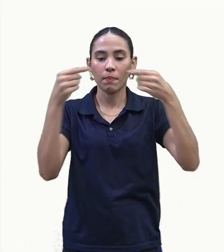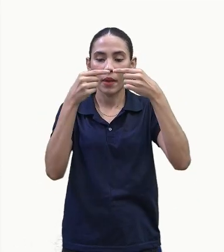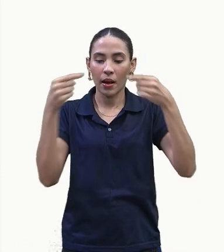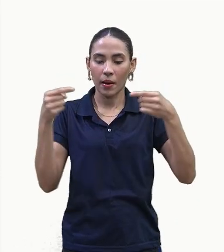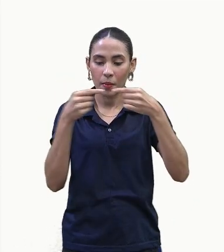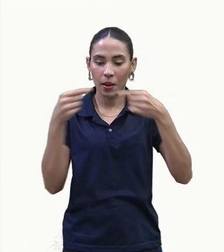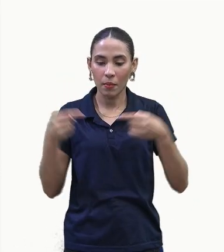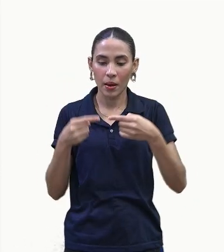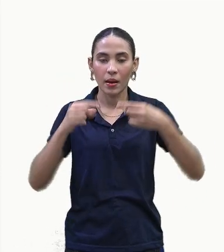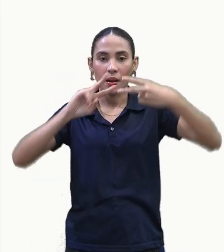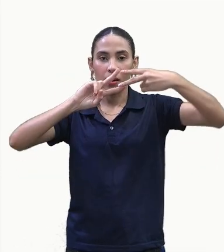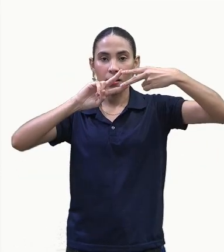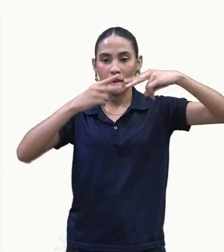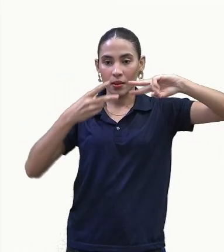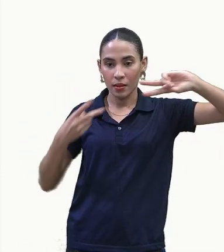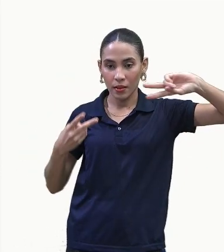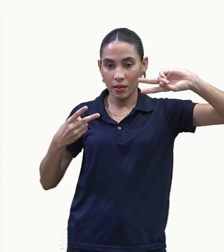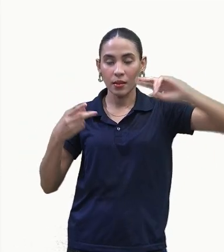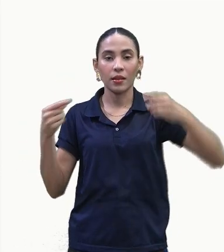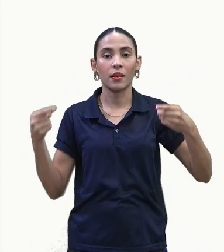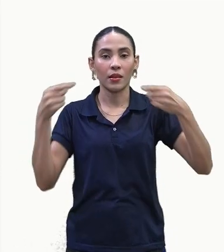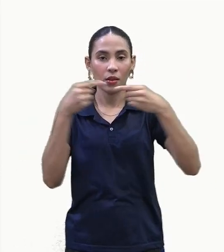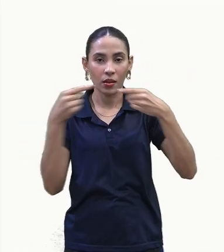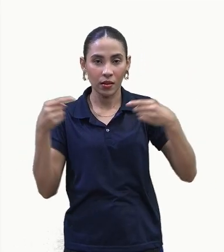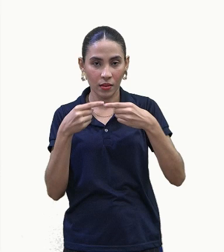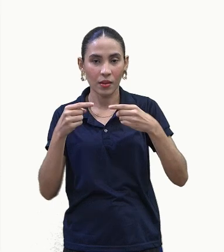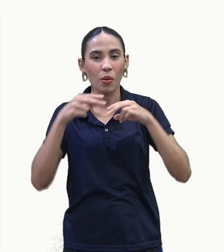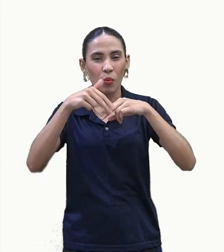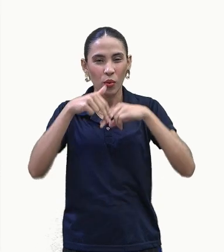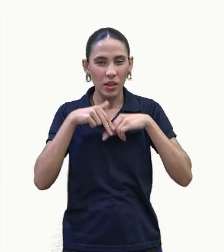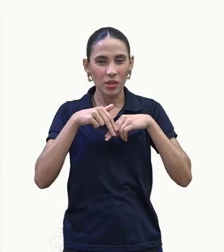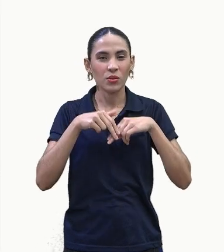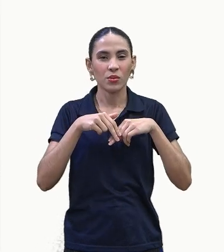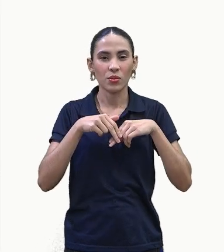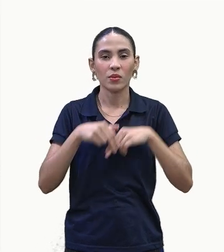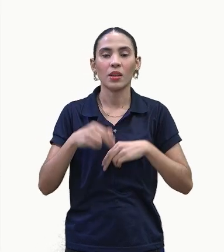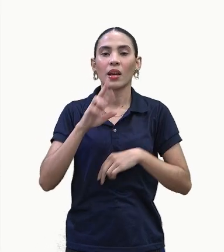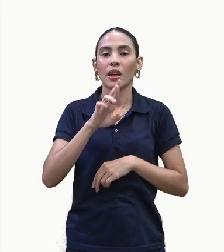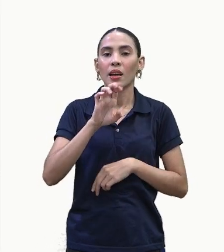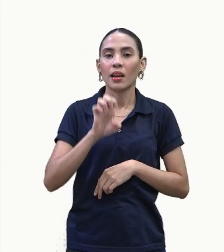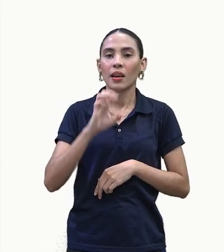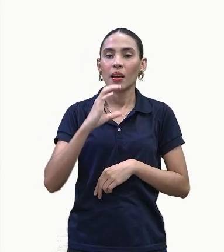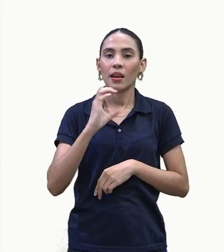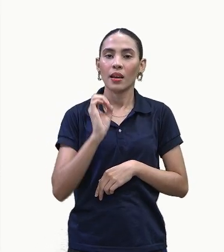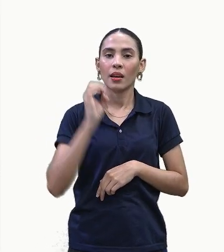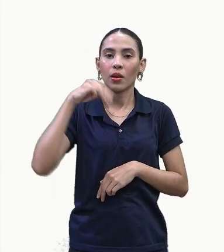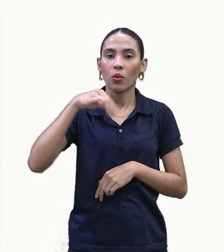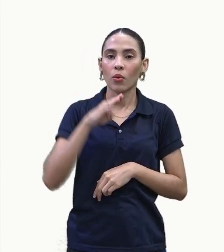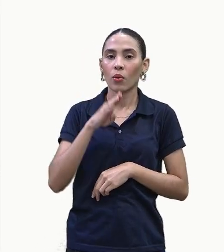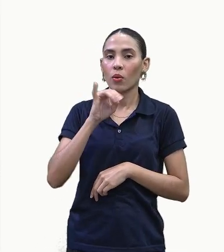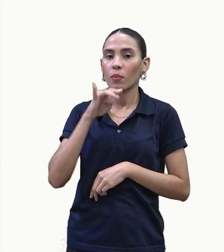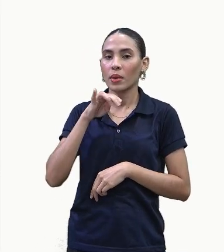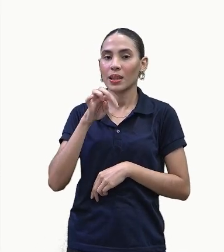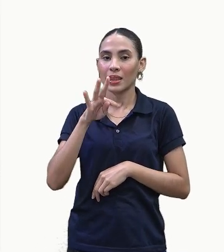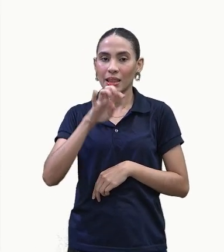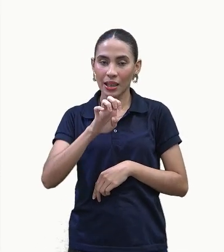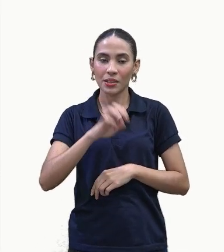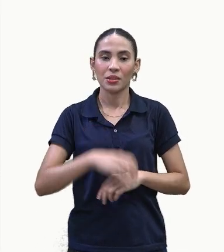de um organismo com o DNA de outro. Por isso que a gente fala, né, de DNA recombinante, que promove essa